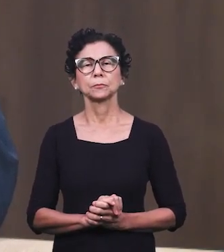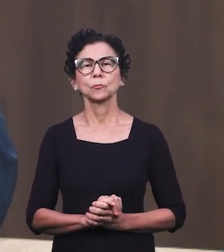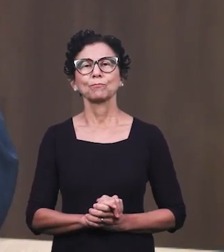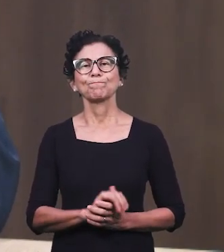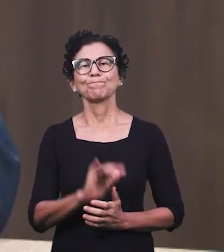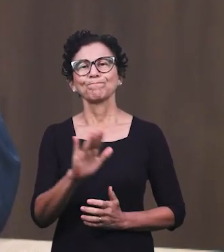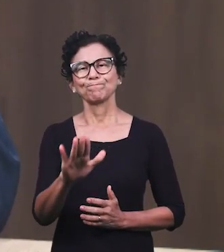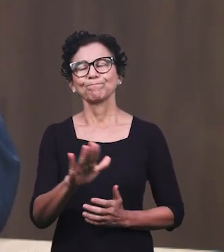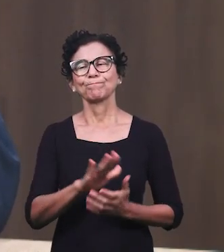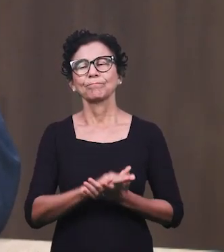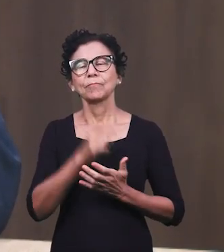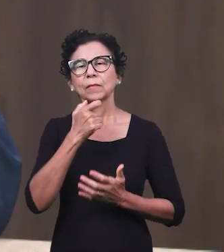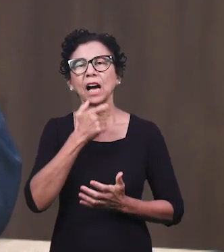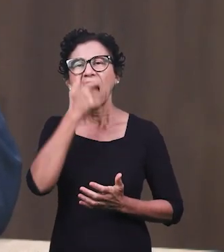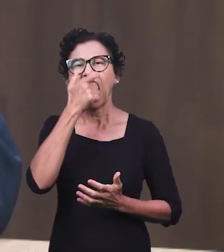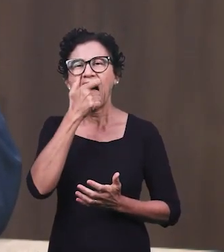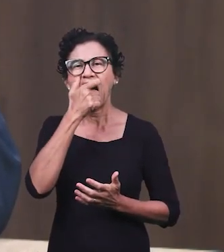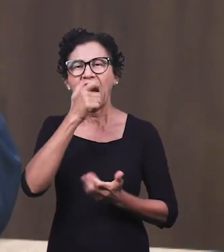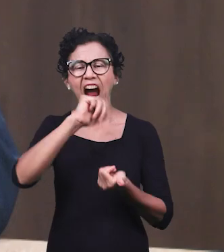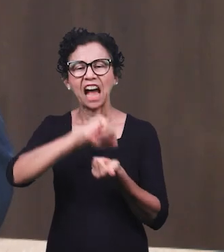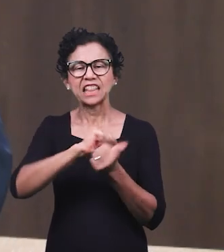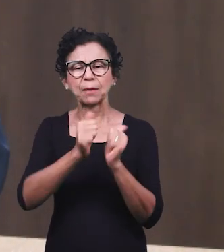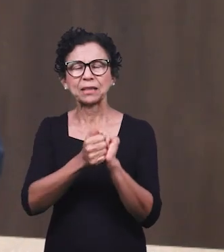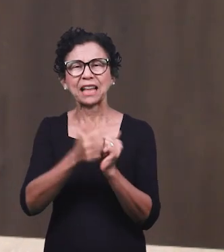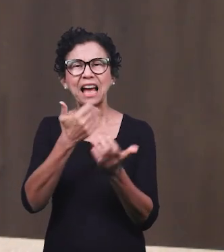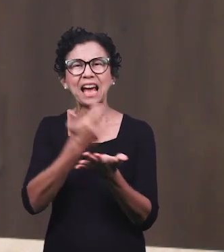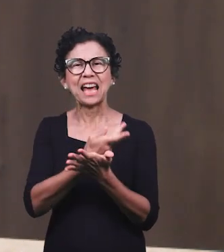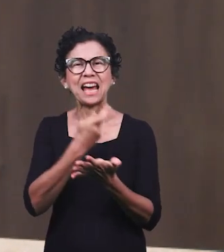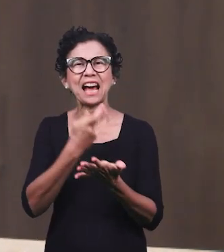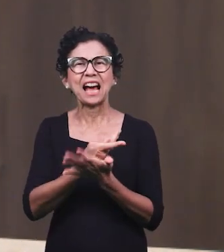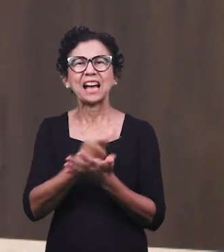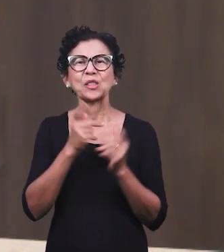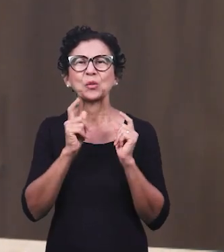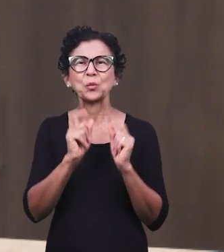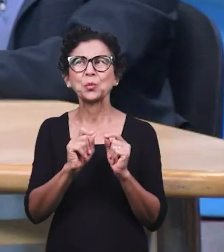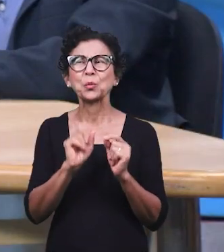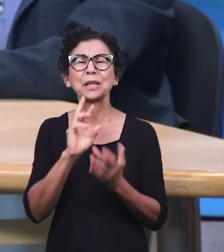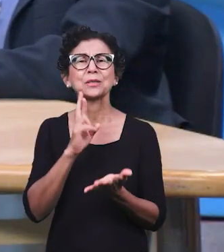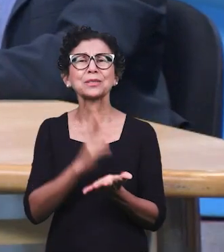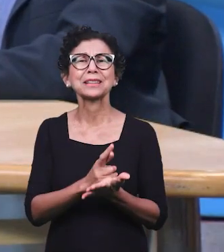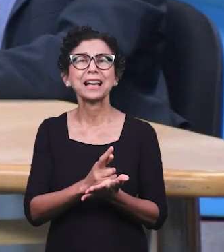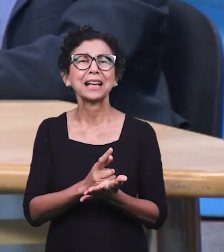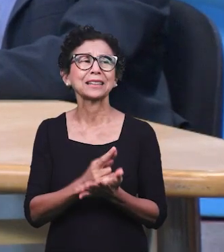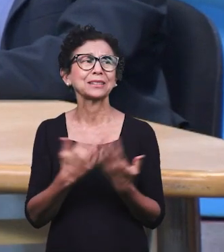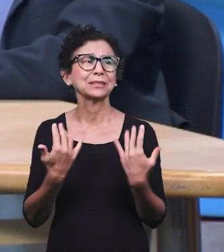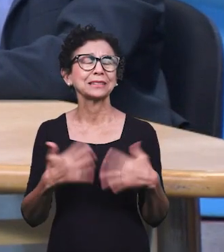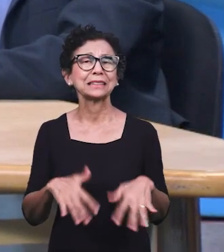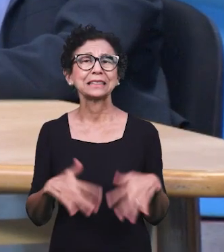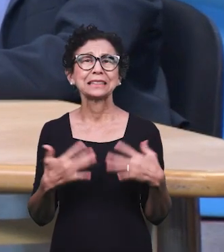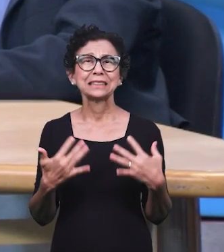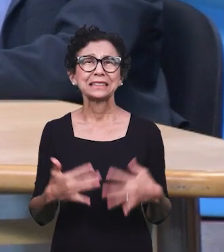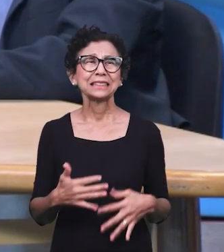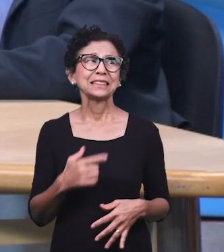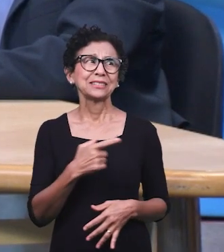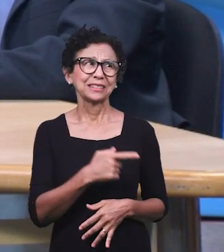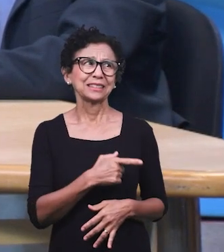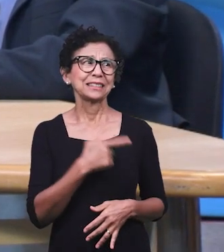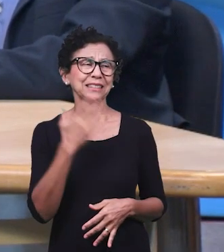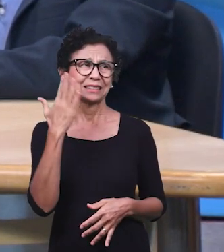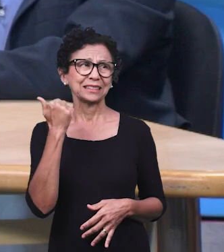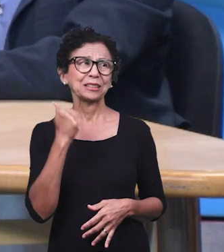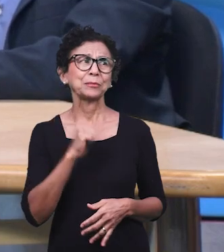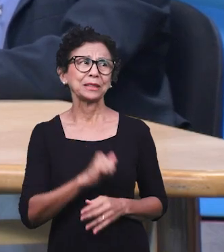prótese mal adaptada na boca? Eu penso que esse é um problema que deve acontecer, chegar nos consultórios, para os